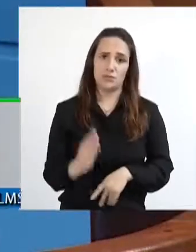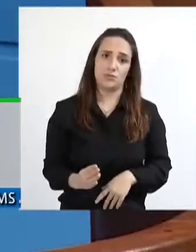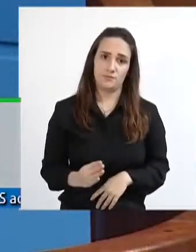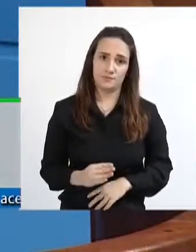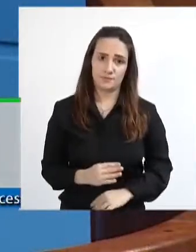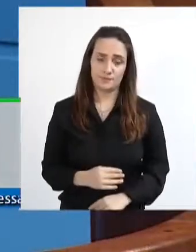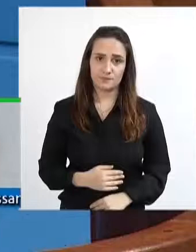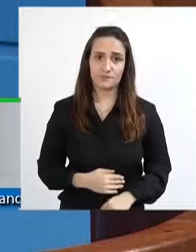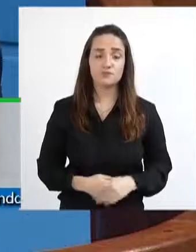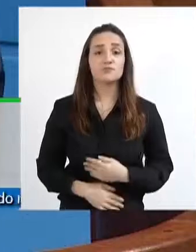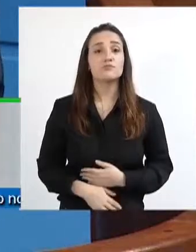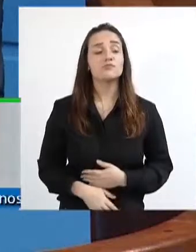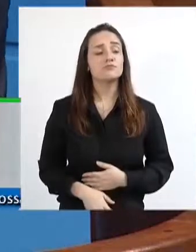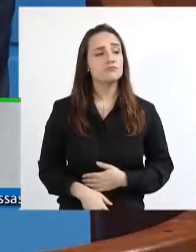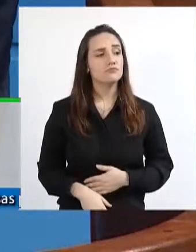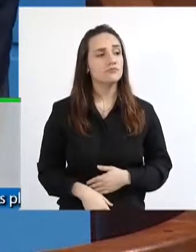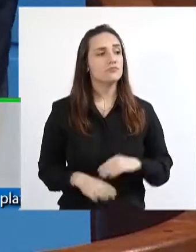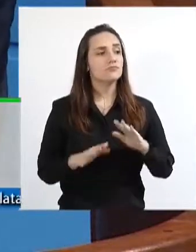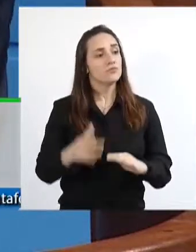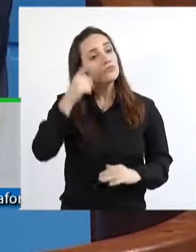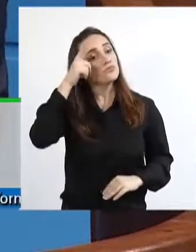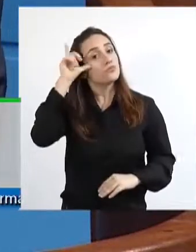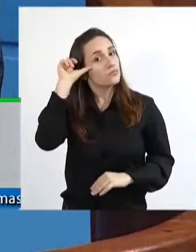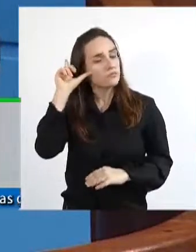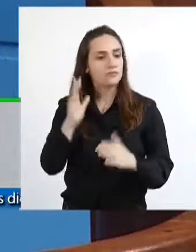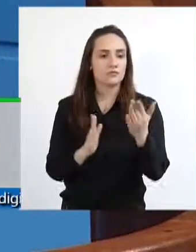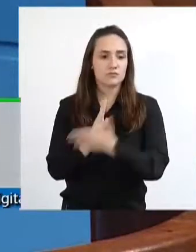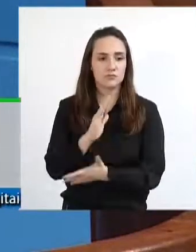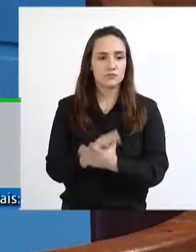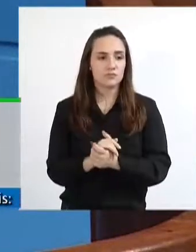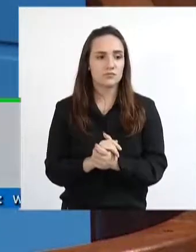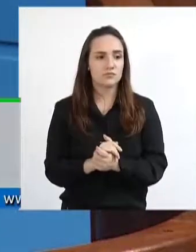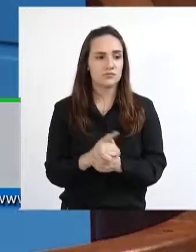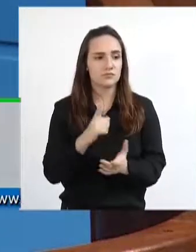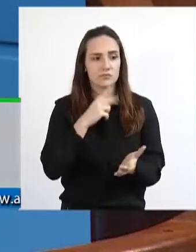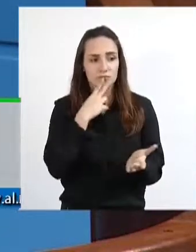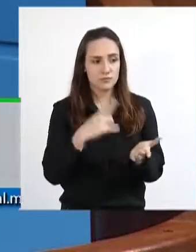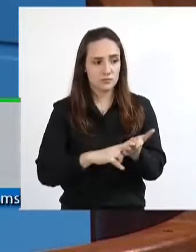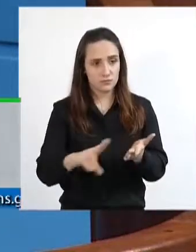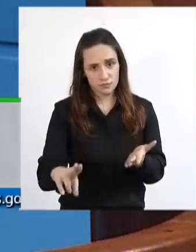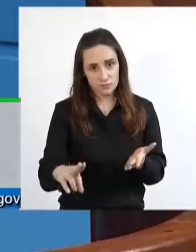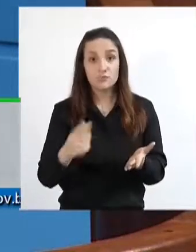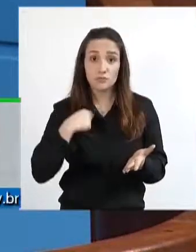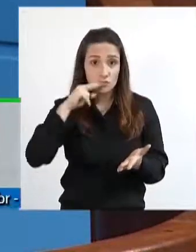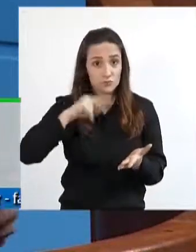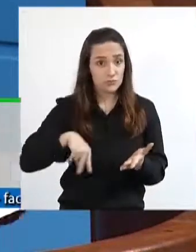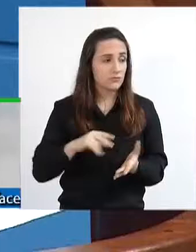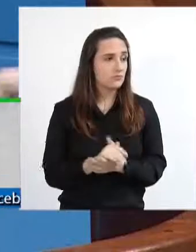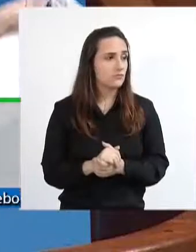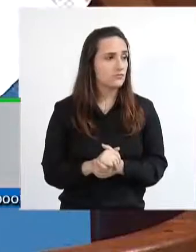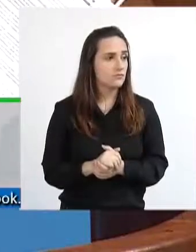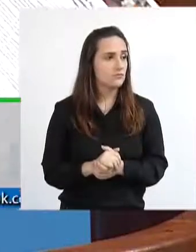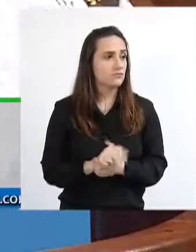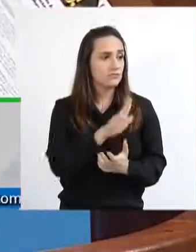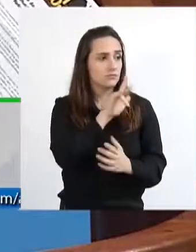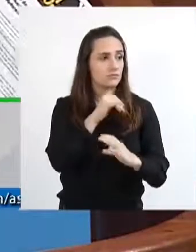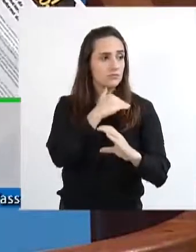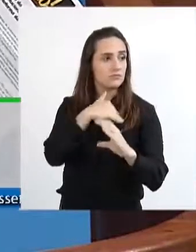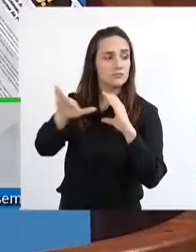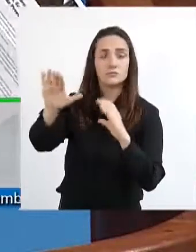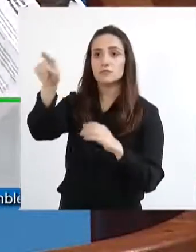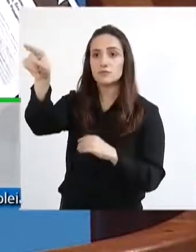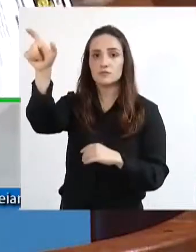brasileiro. Nós aprovamos ontem uma carta, e eu vou ler aqui, que nós vamos